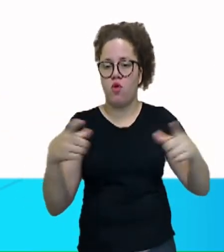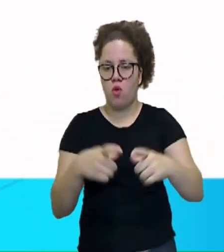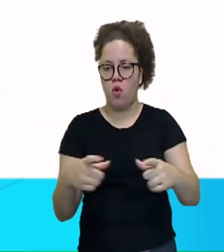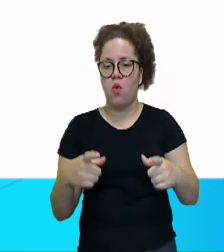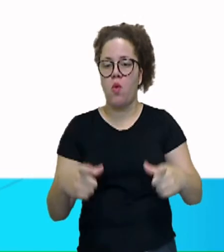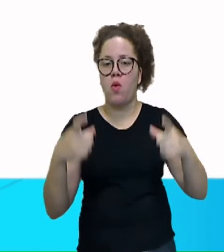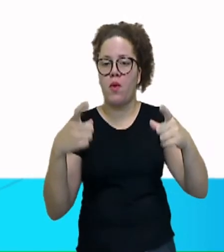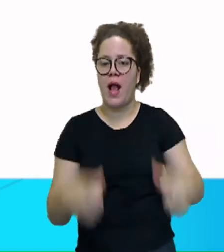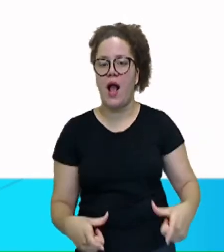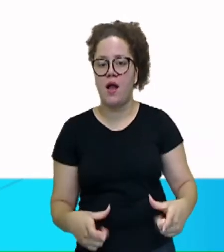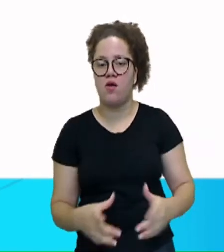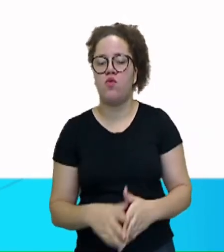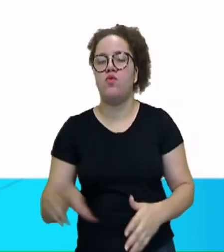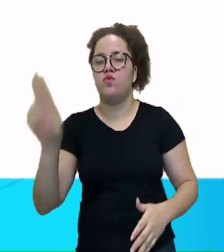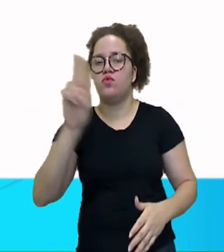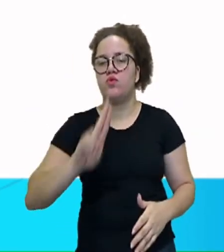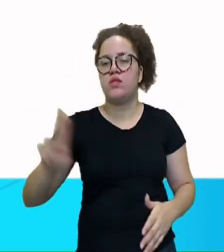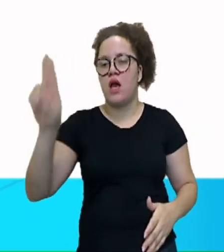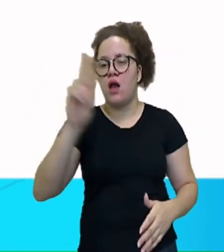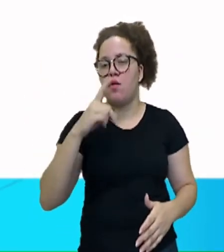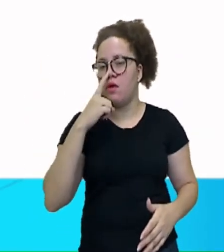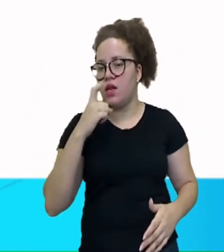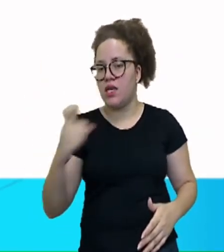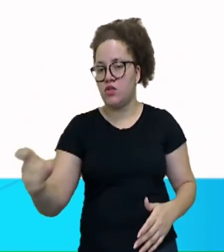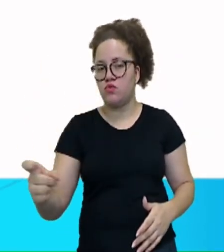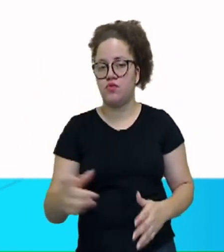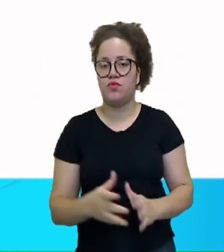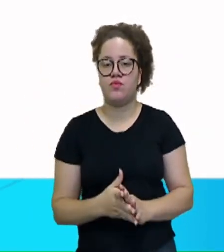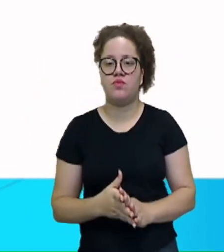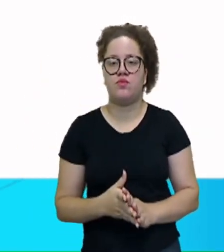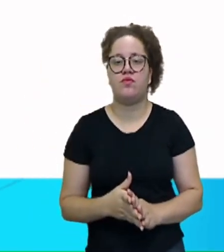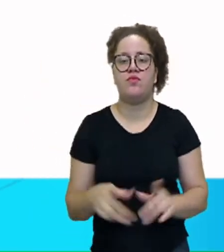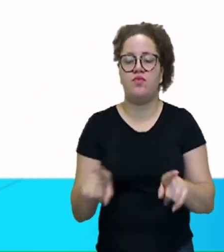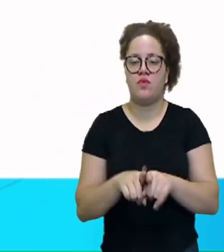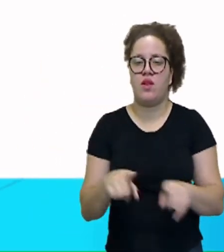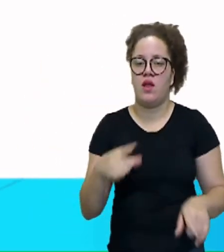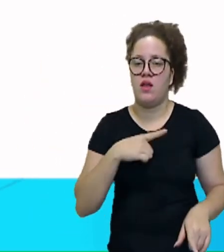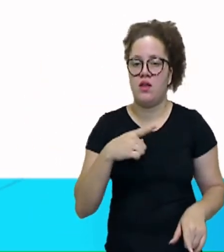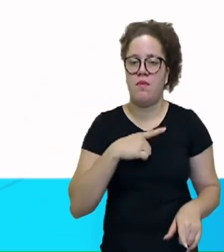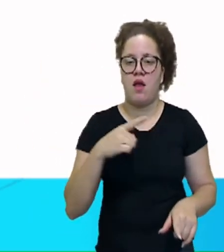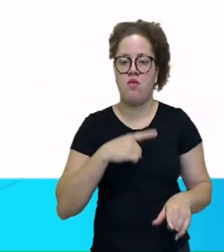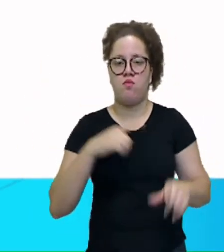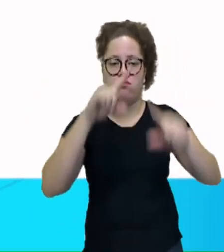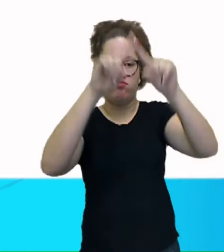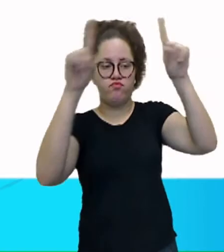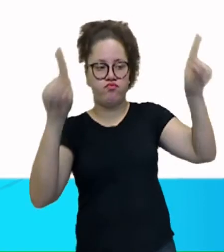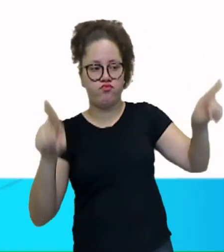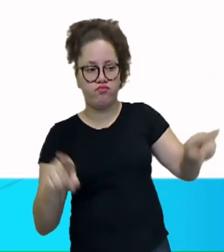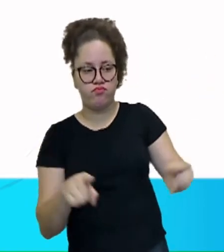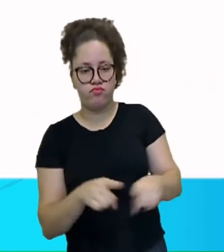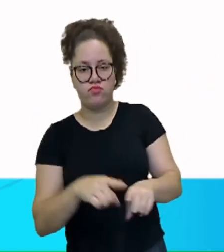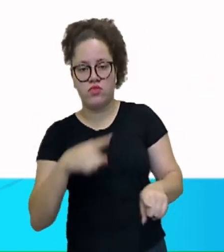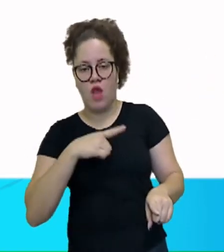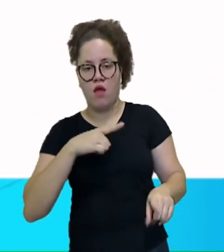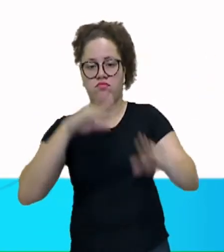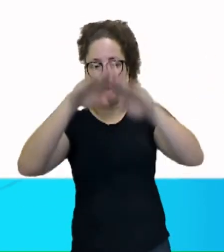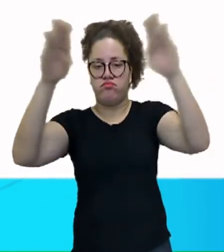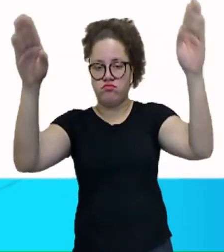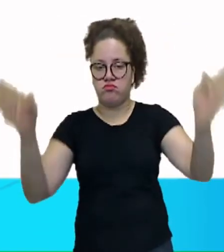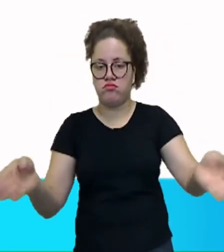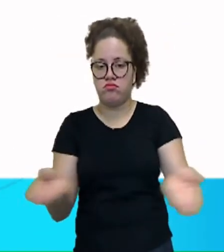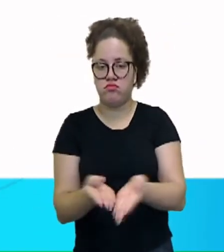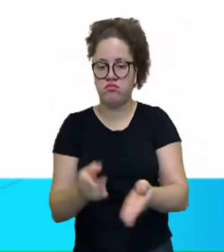usando os materiais reciclados. Se você ver, você tem ali do lado pneus, você tem caixas, você